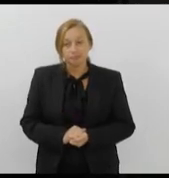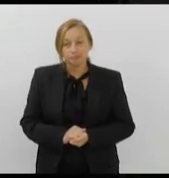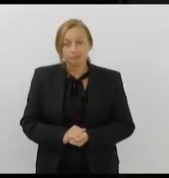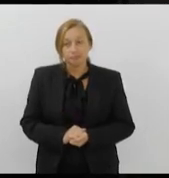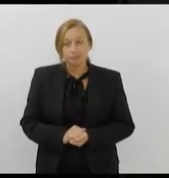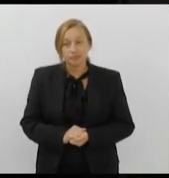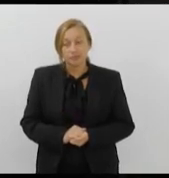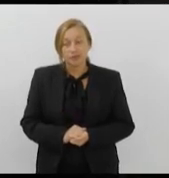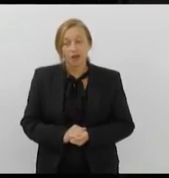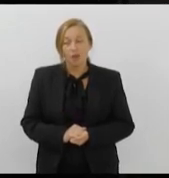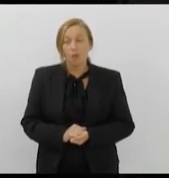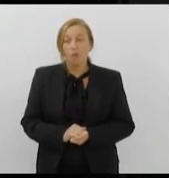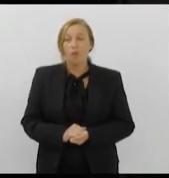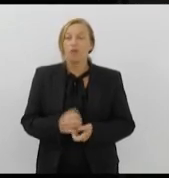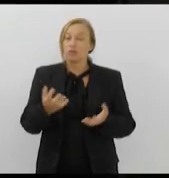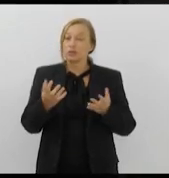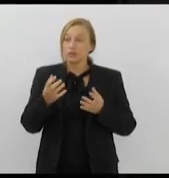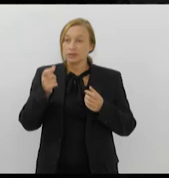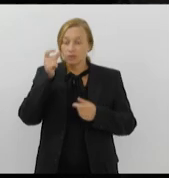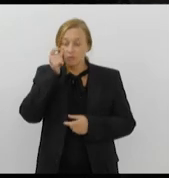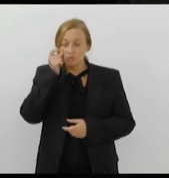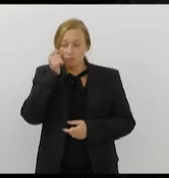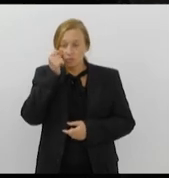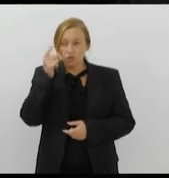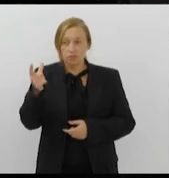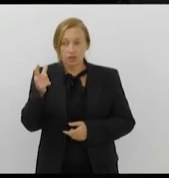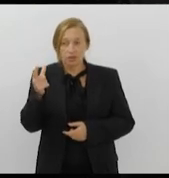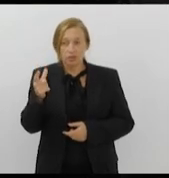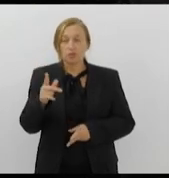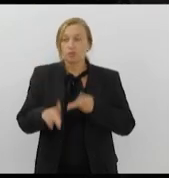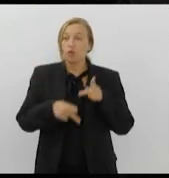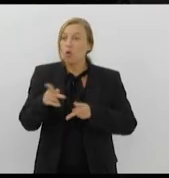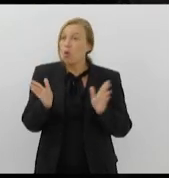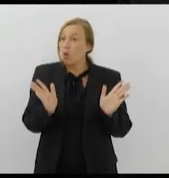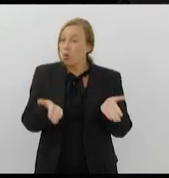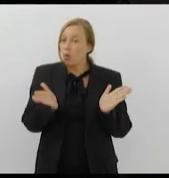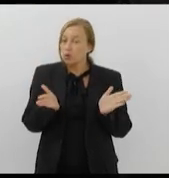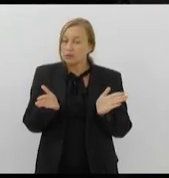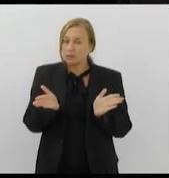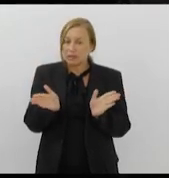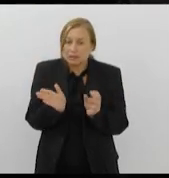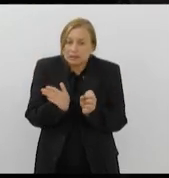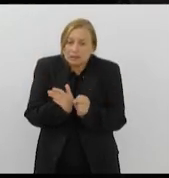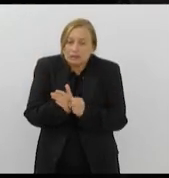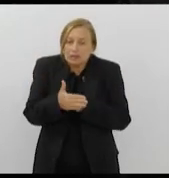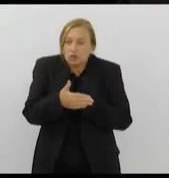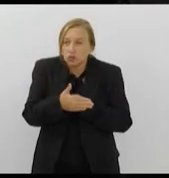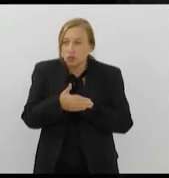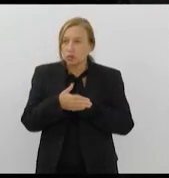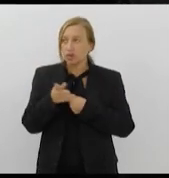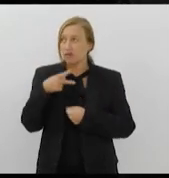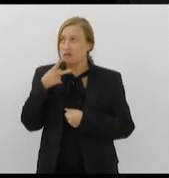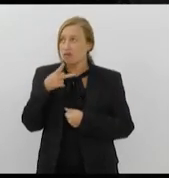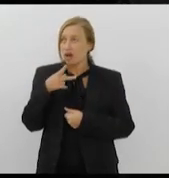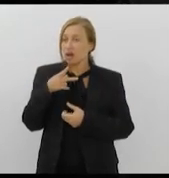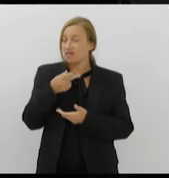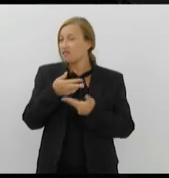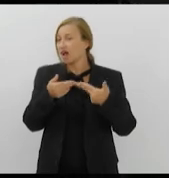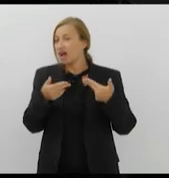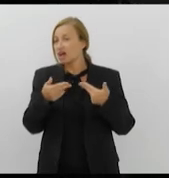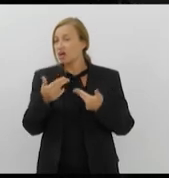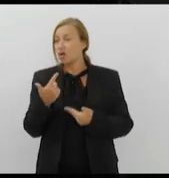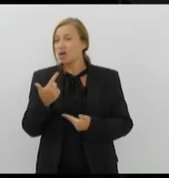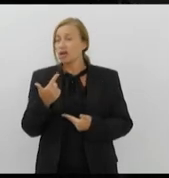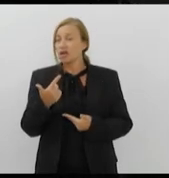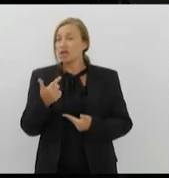deixar um alerta à população, porque hoje ela se vitimiza e usa diversas outras